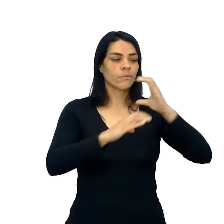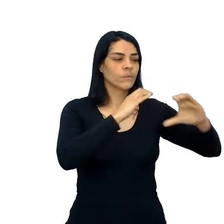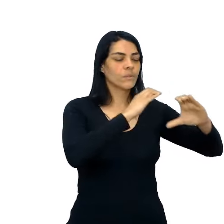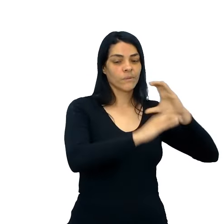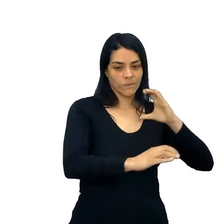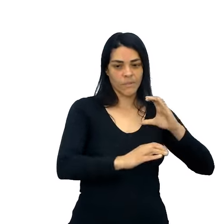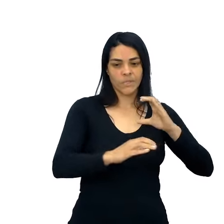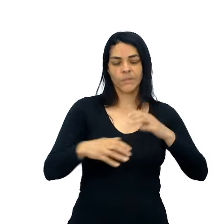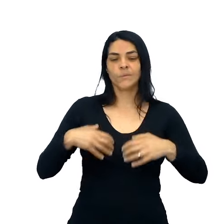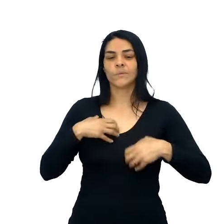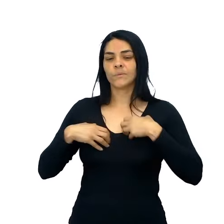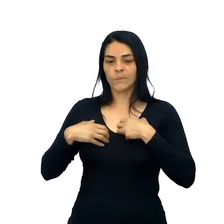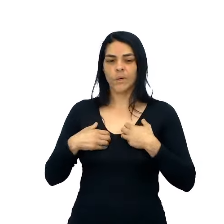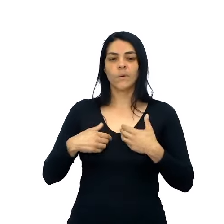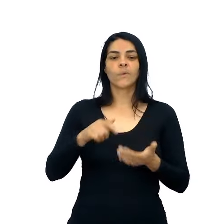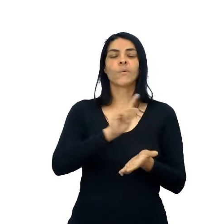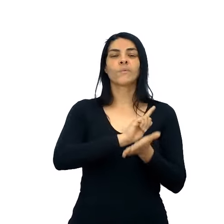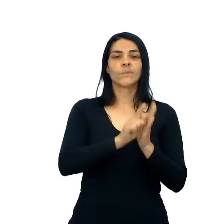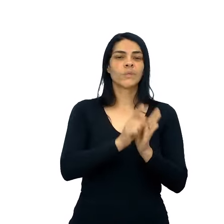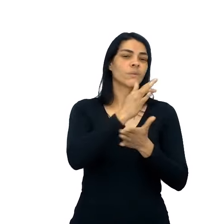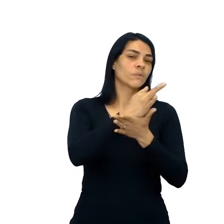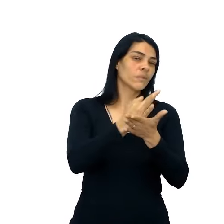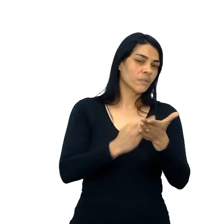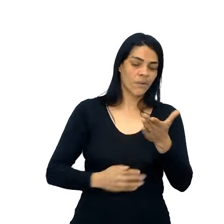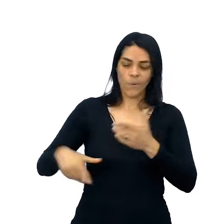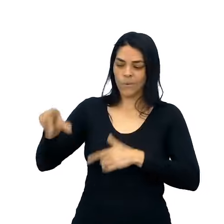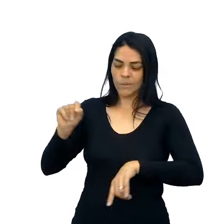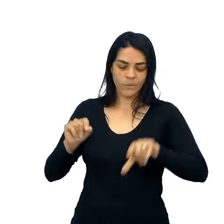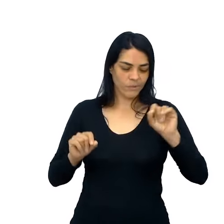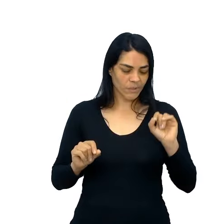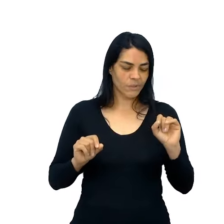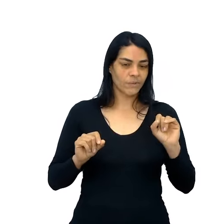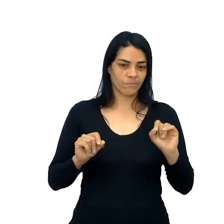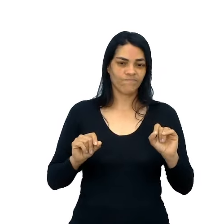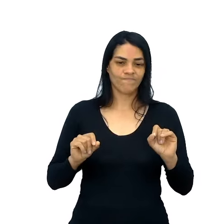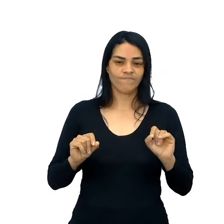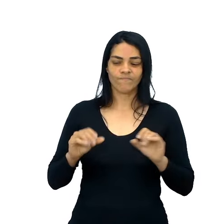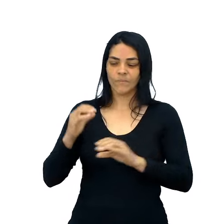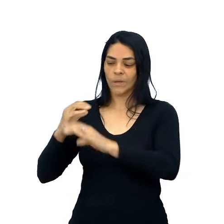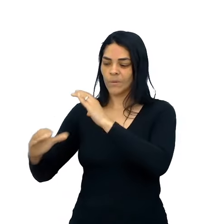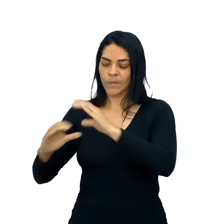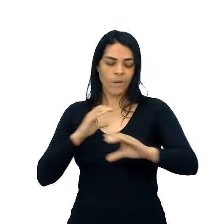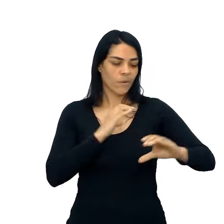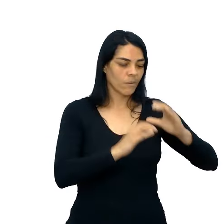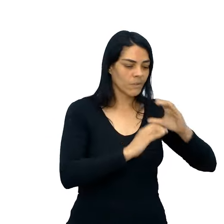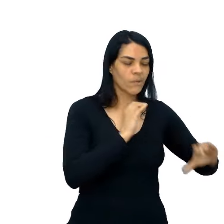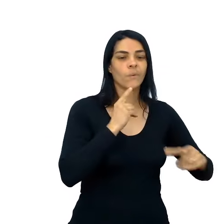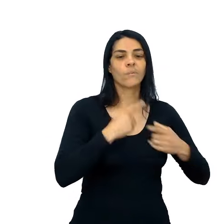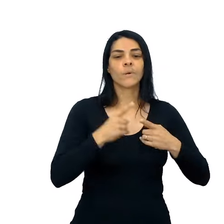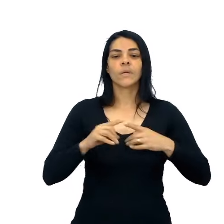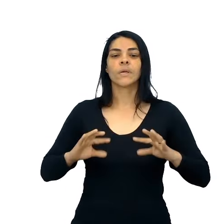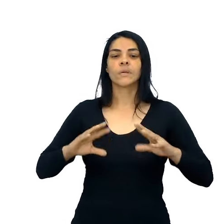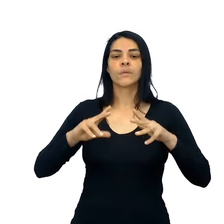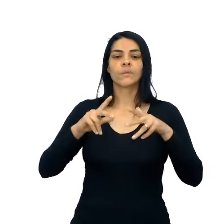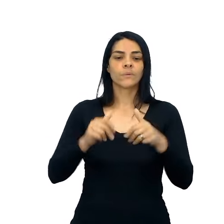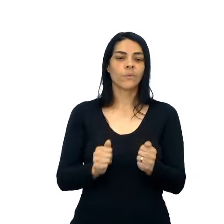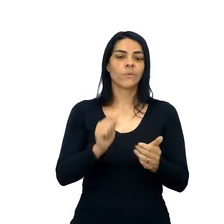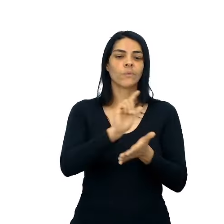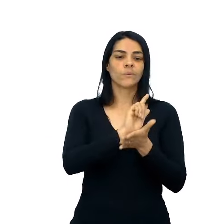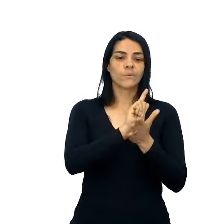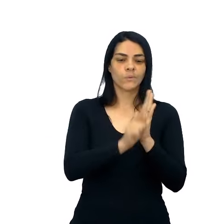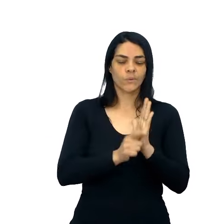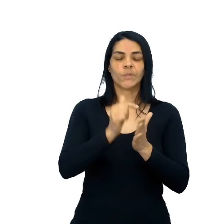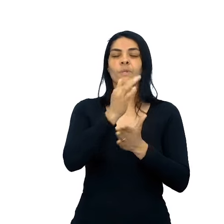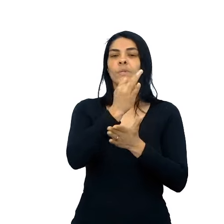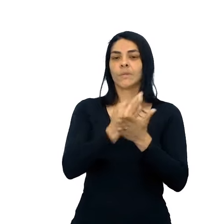comunicativo conforme o gênero textual escolhido, não é verdade? Por quê? Porque todo gênero apresenta uma